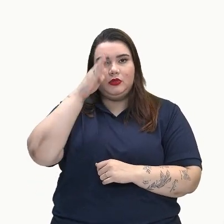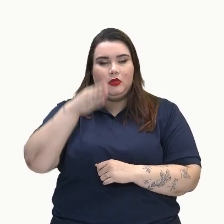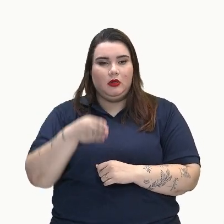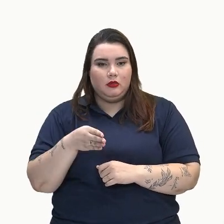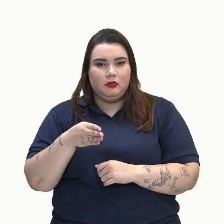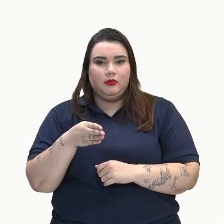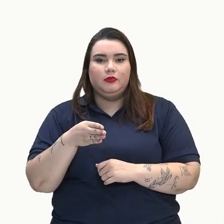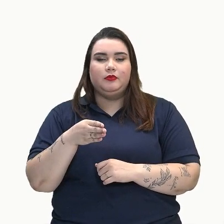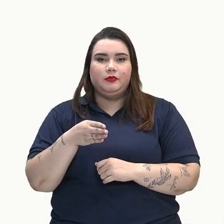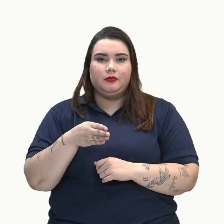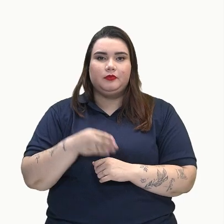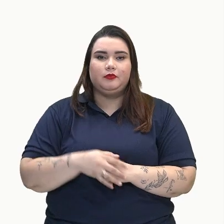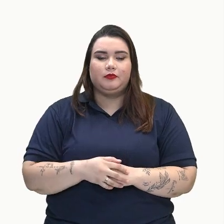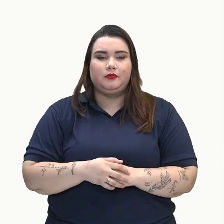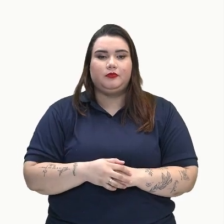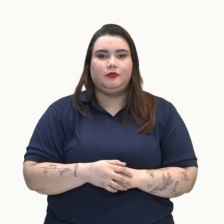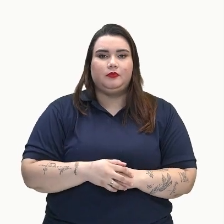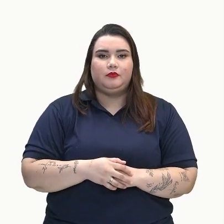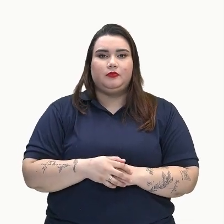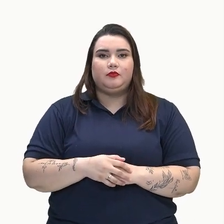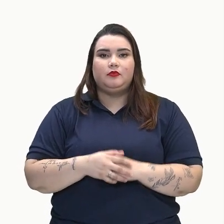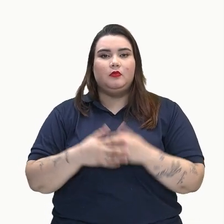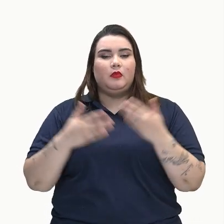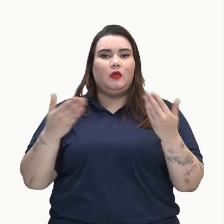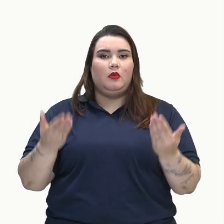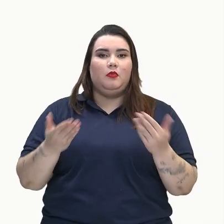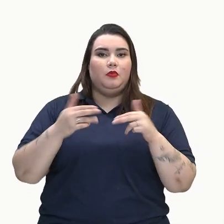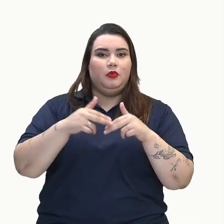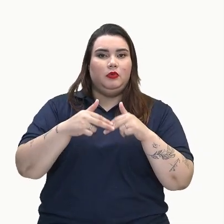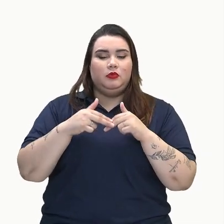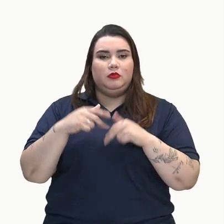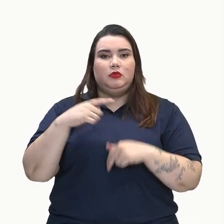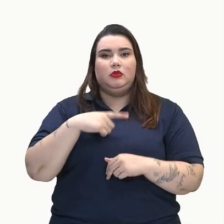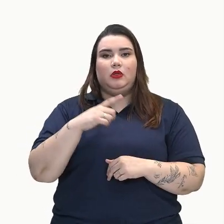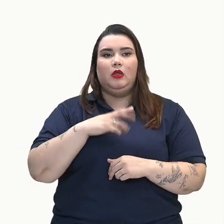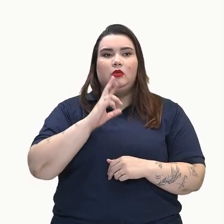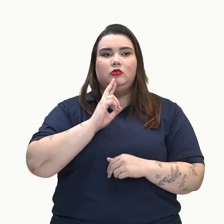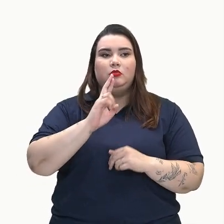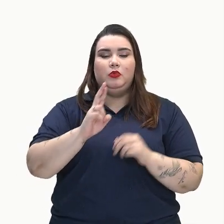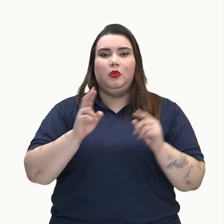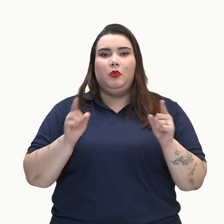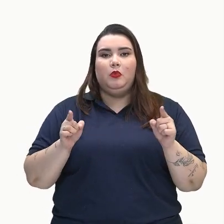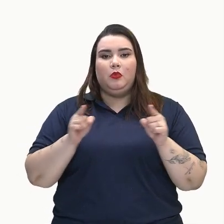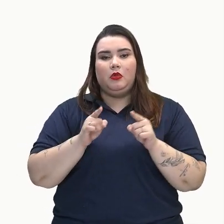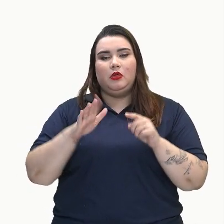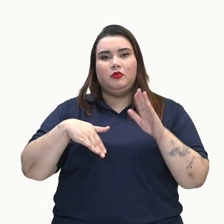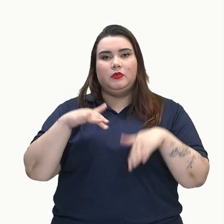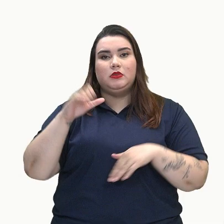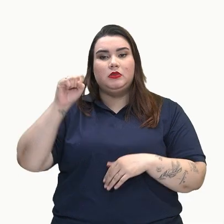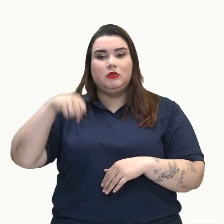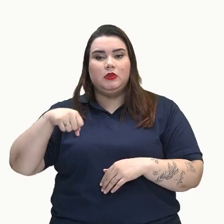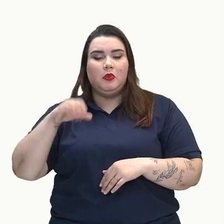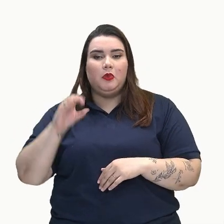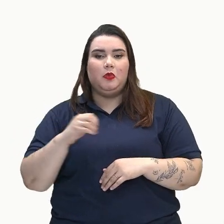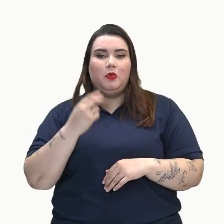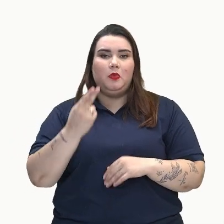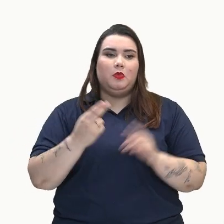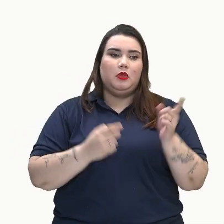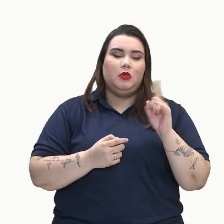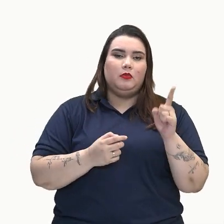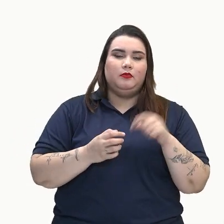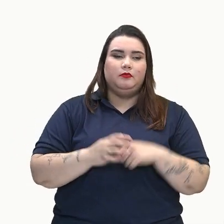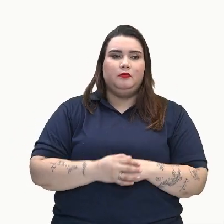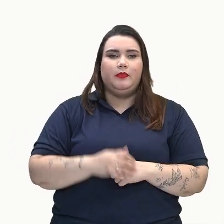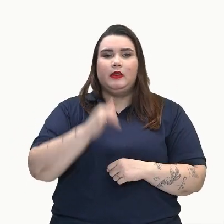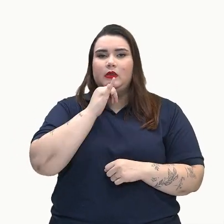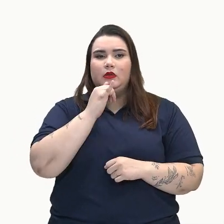mais objetivas e, portanto, vão ter respostas curtas, muitas vezes um sim ou um não. Exemplo, você